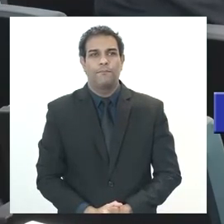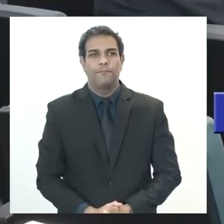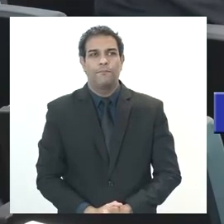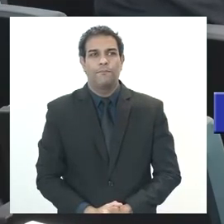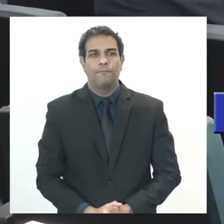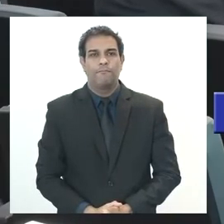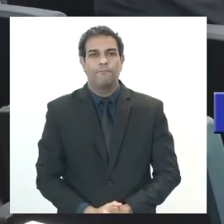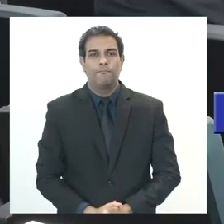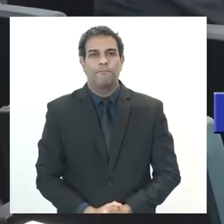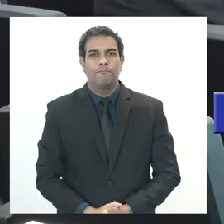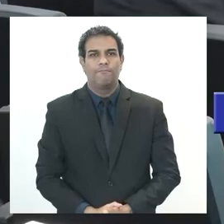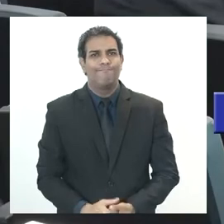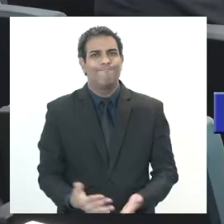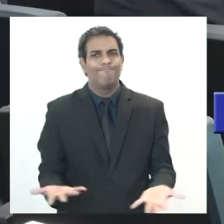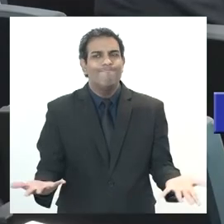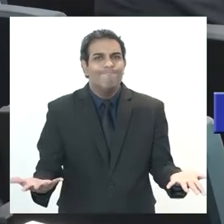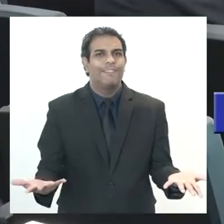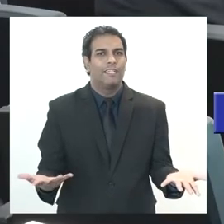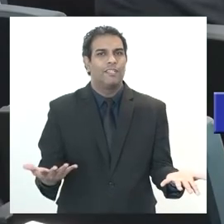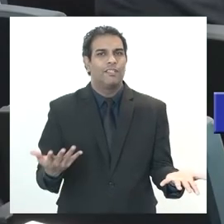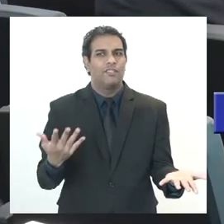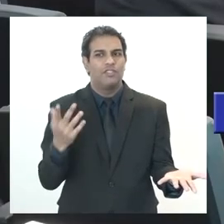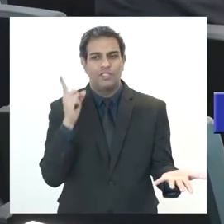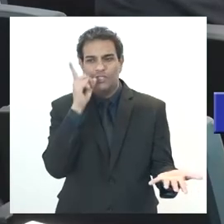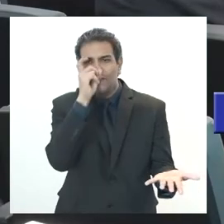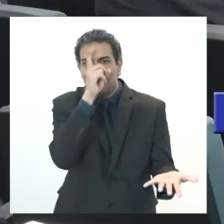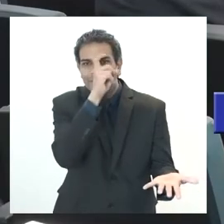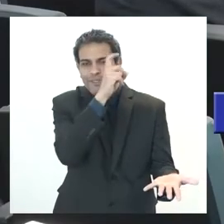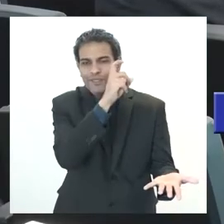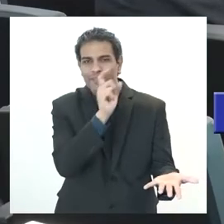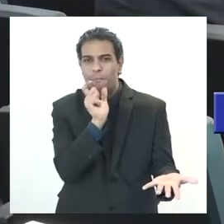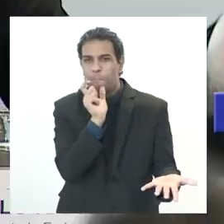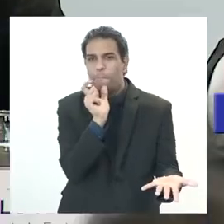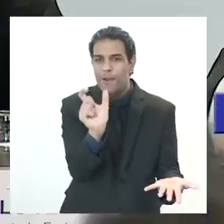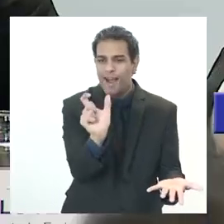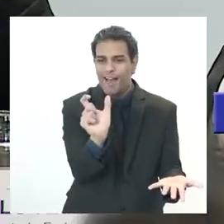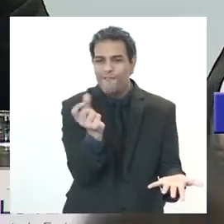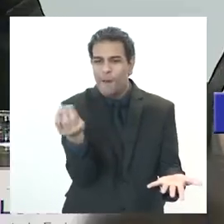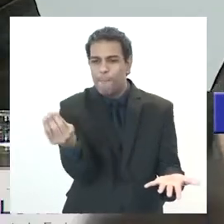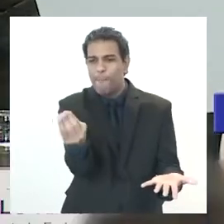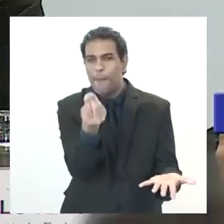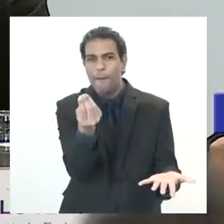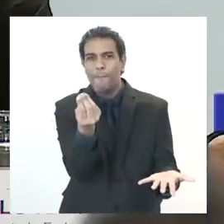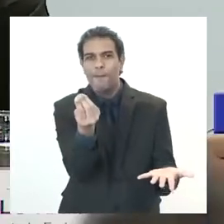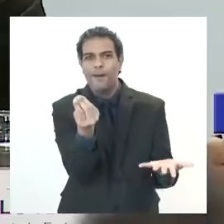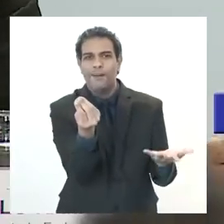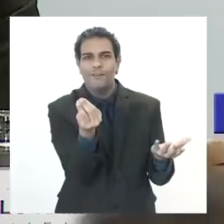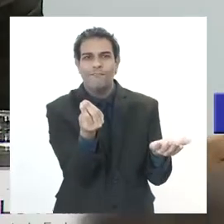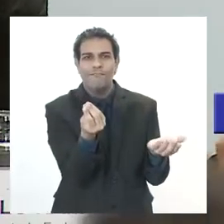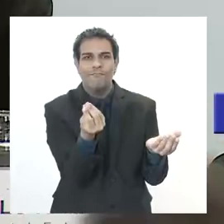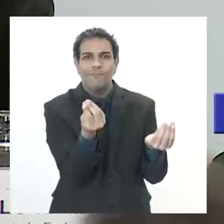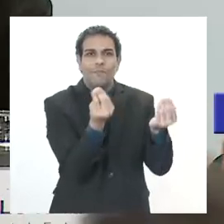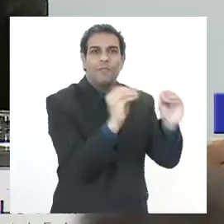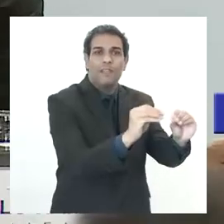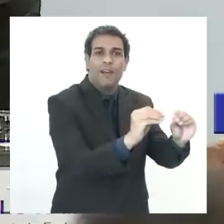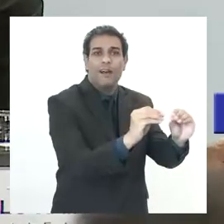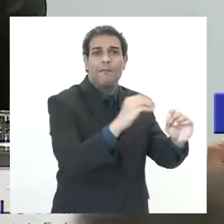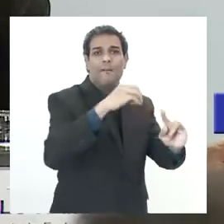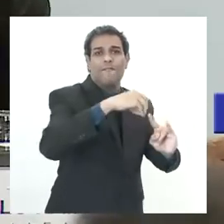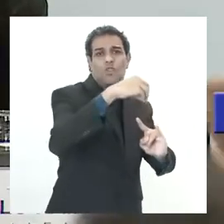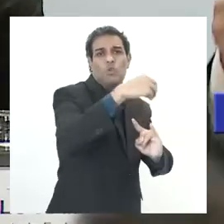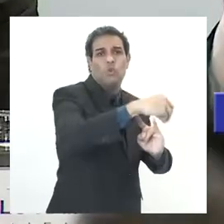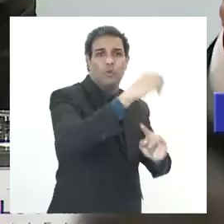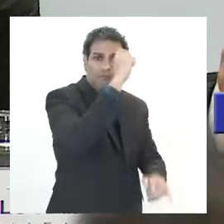é difícil a gente encontrar a palavra nesse momento é só morrendo de Sofrimento